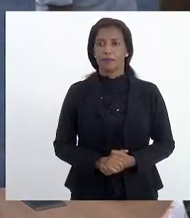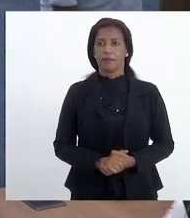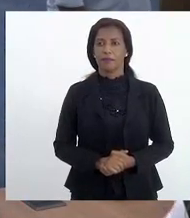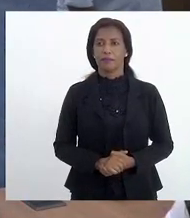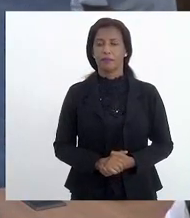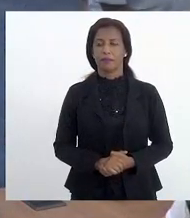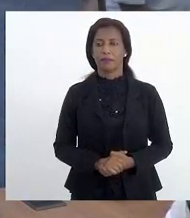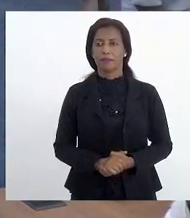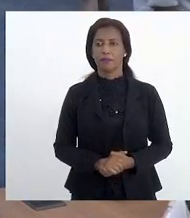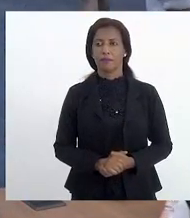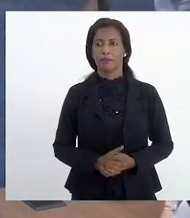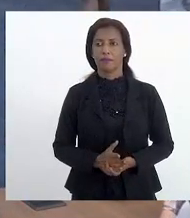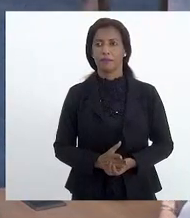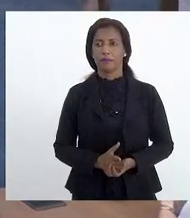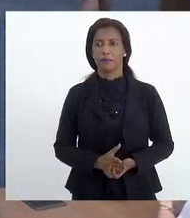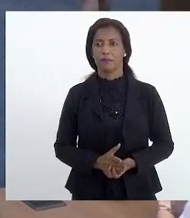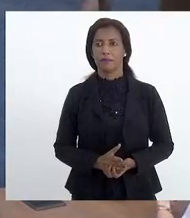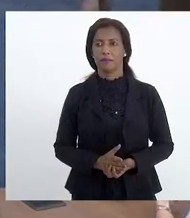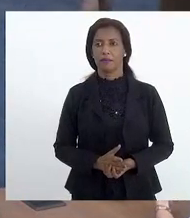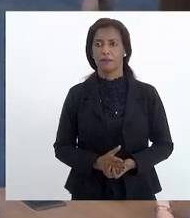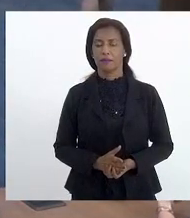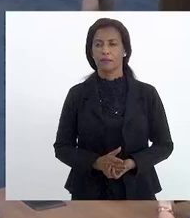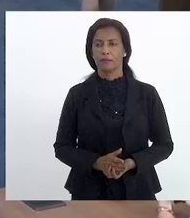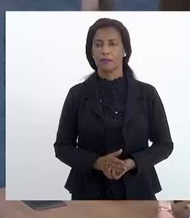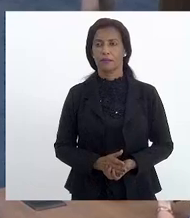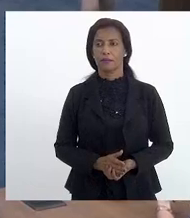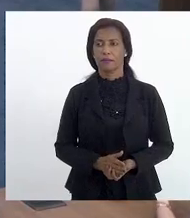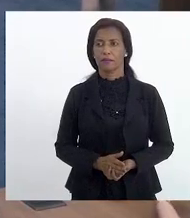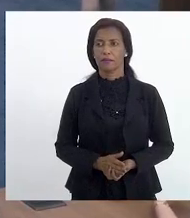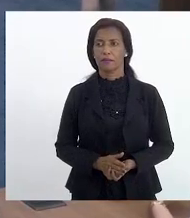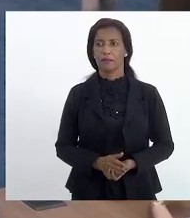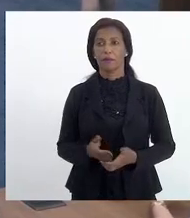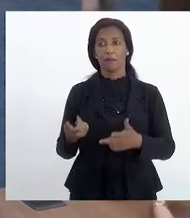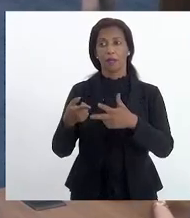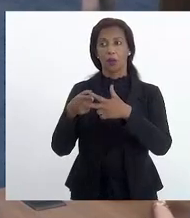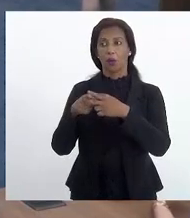Senhor presidente, eu gostaria. Está restabelecendo aqui.